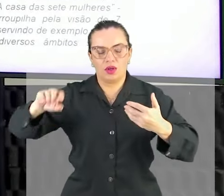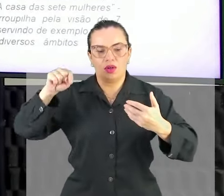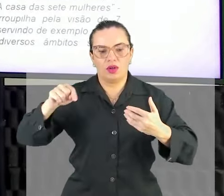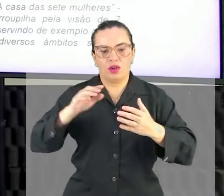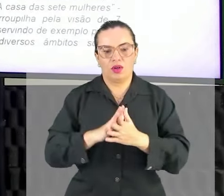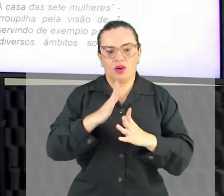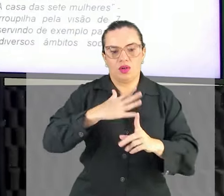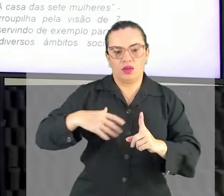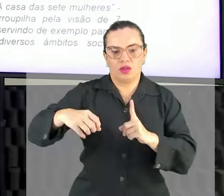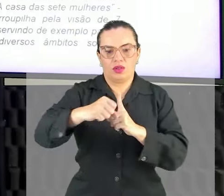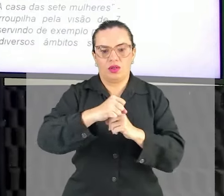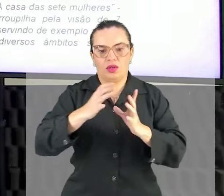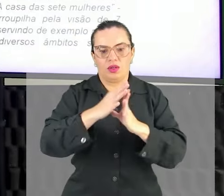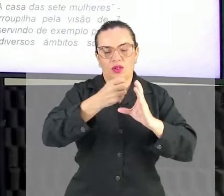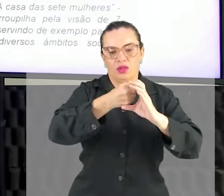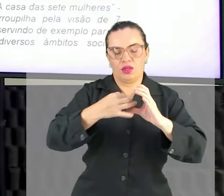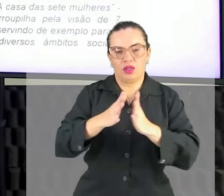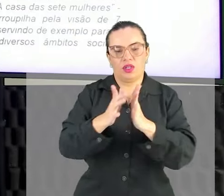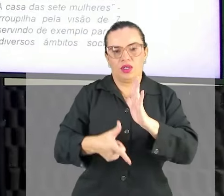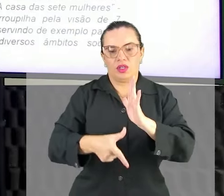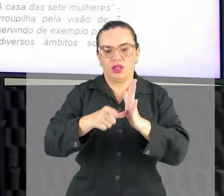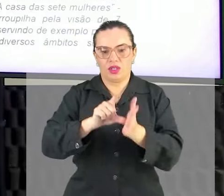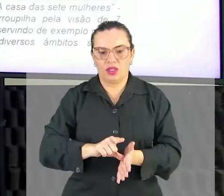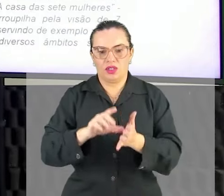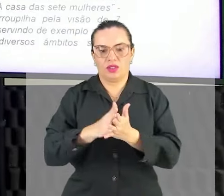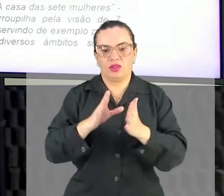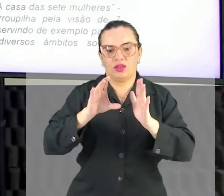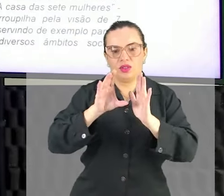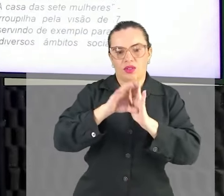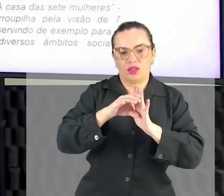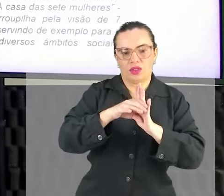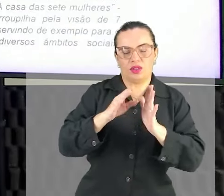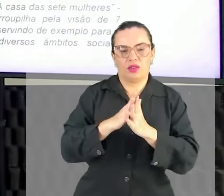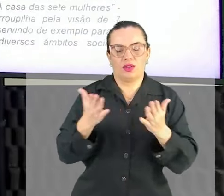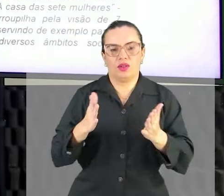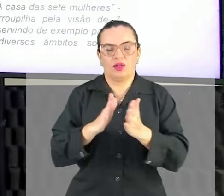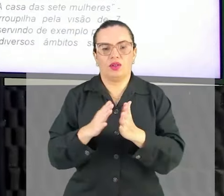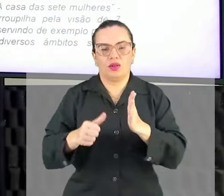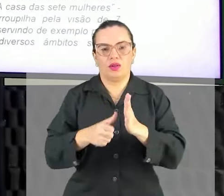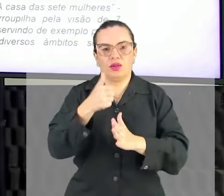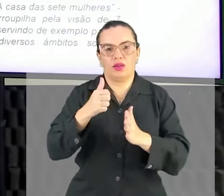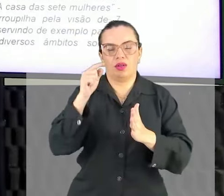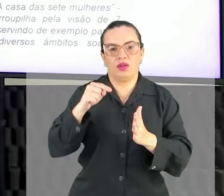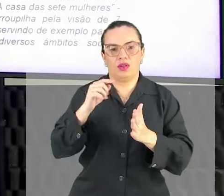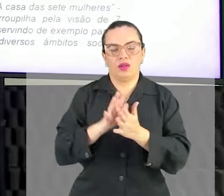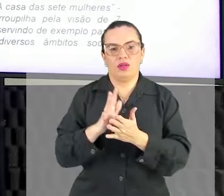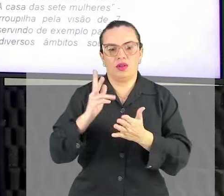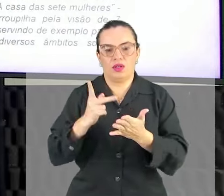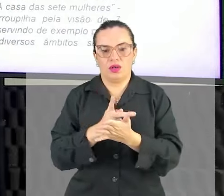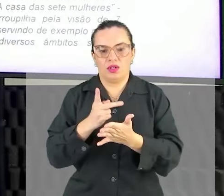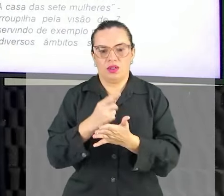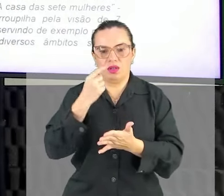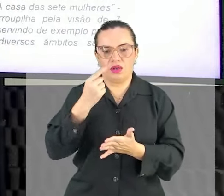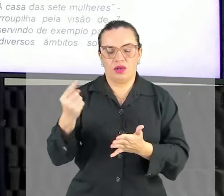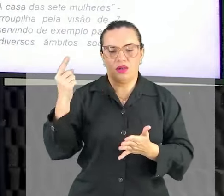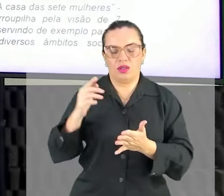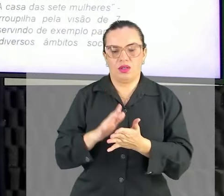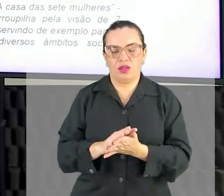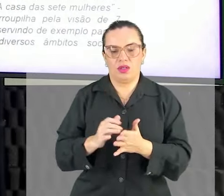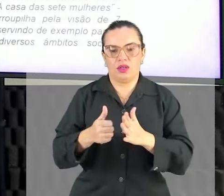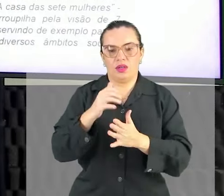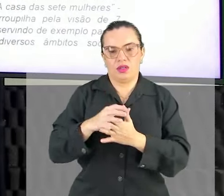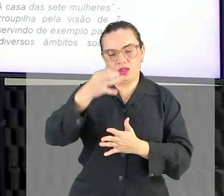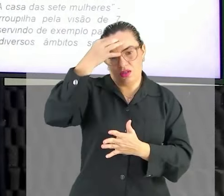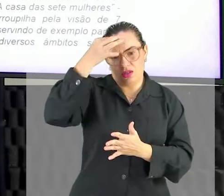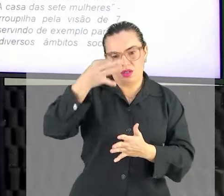devido às características pré-estabelecidas sobre eles. Nós temos o primeiro erro aqui de primeira competência.